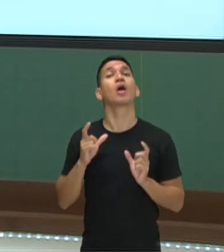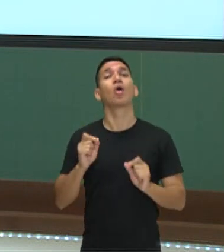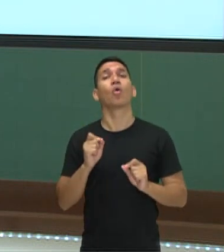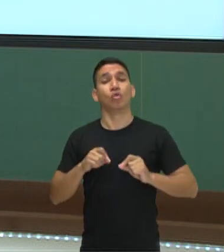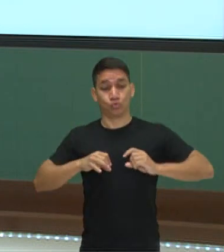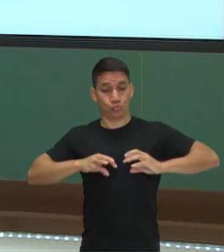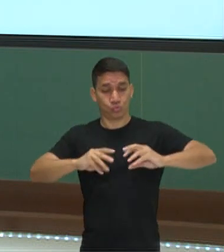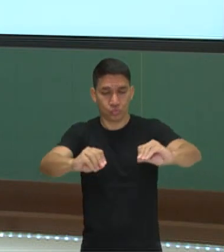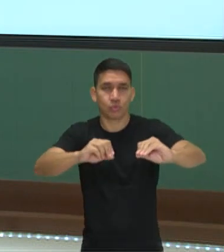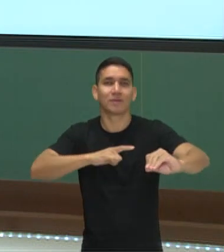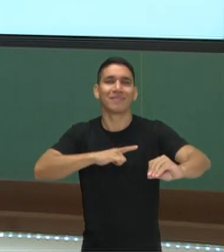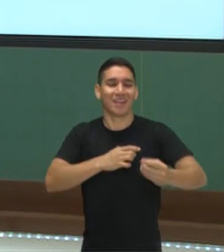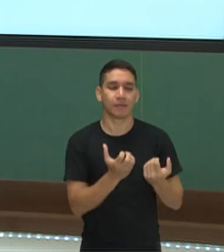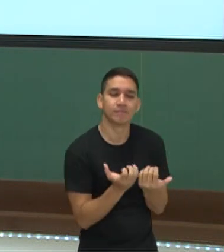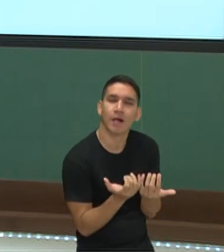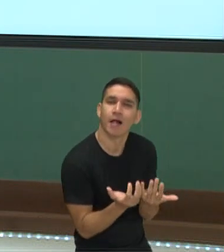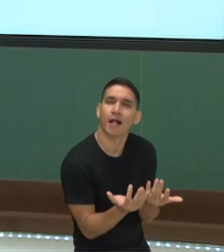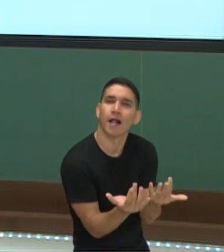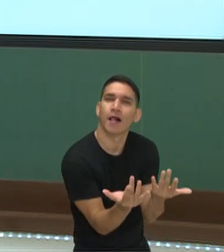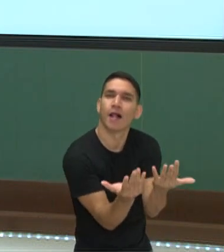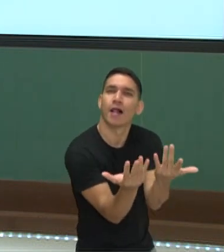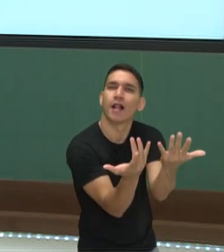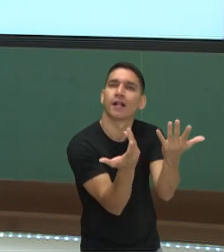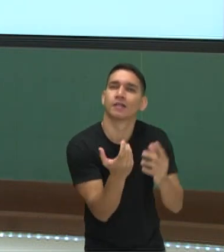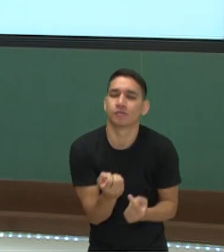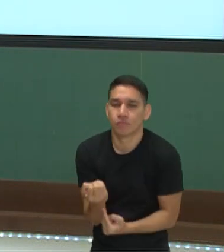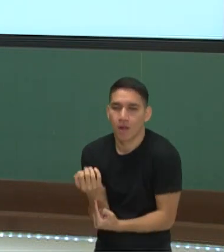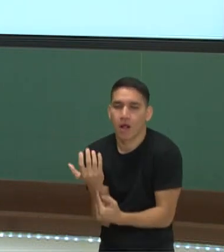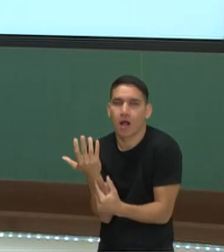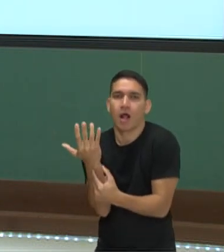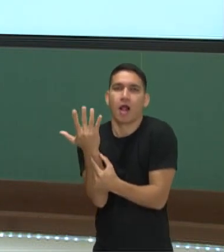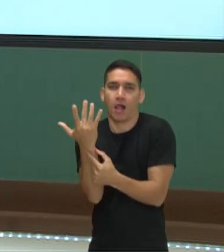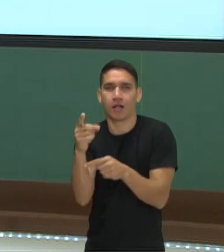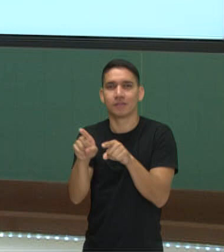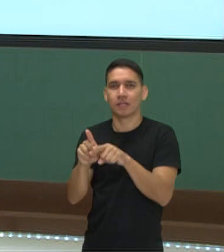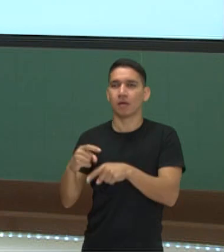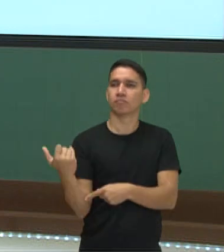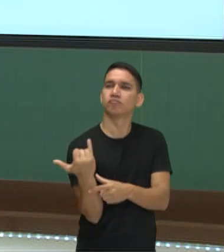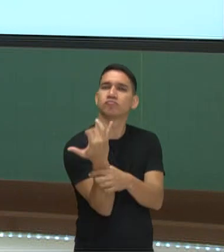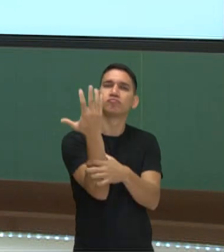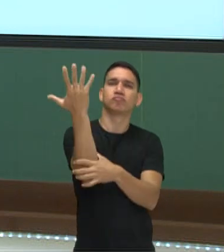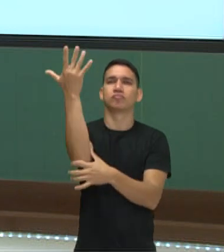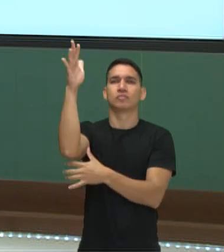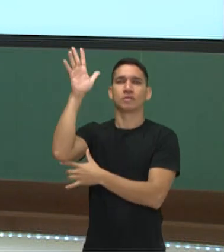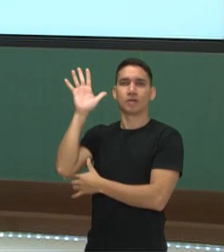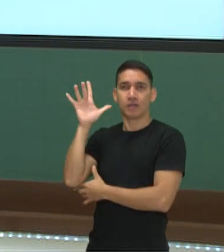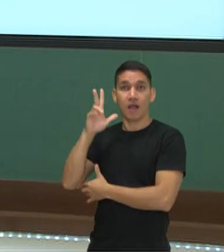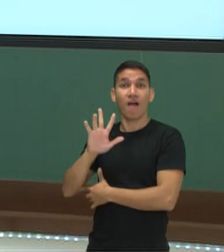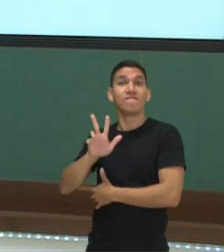está crescendo as gramíneas, arbustos, árvores. Vai formar os